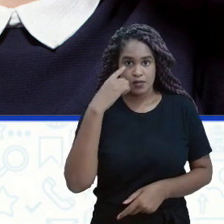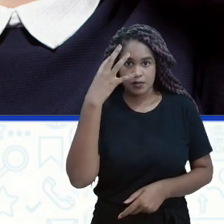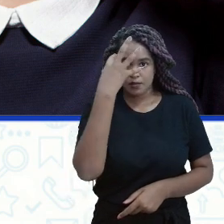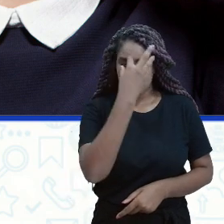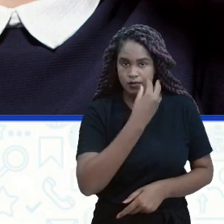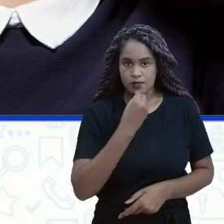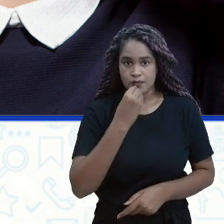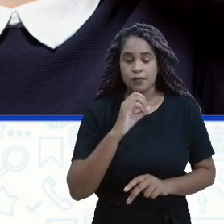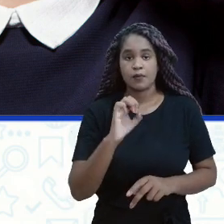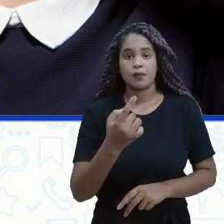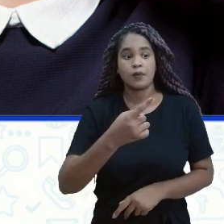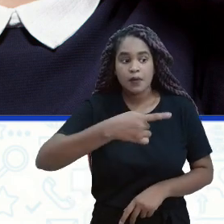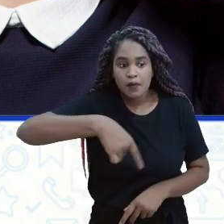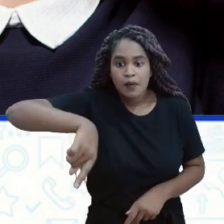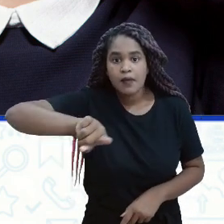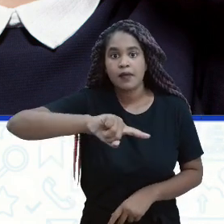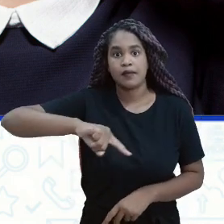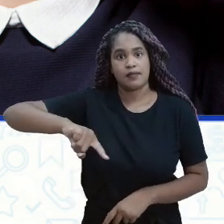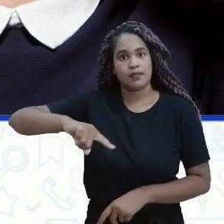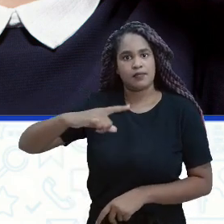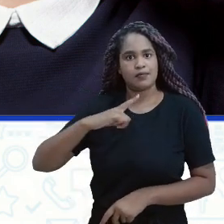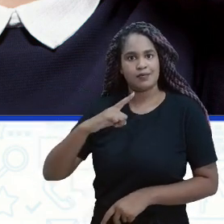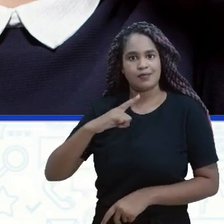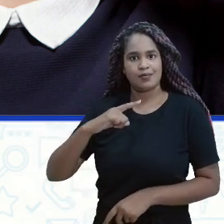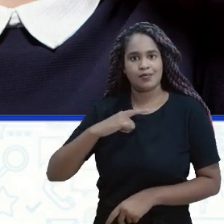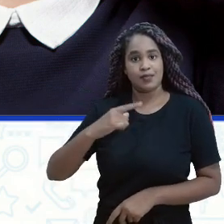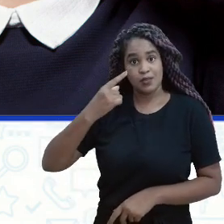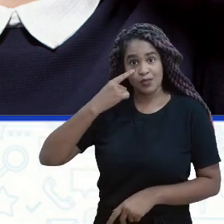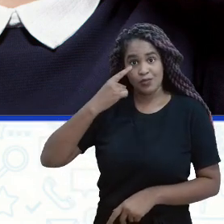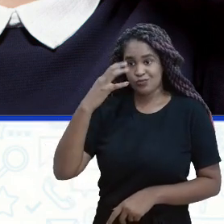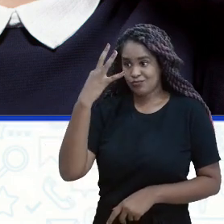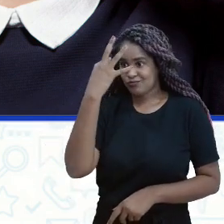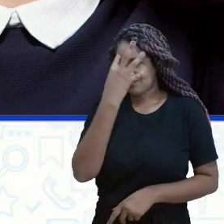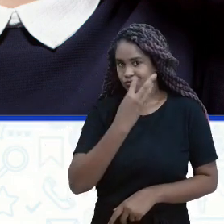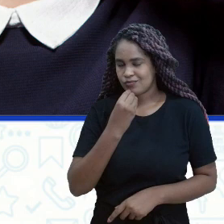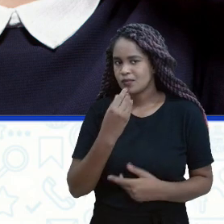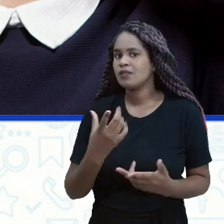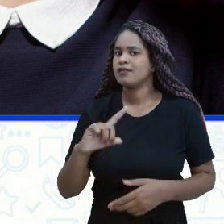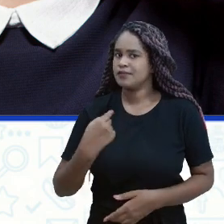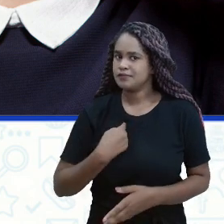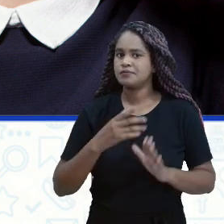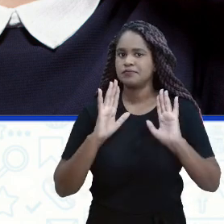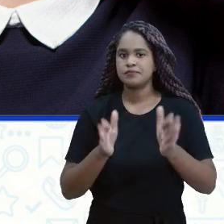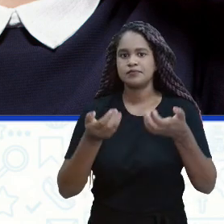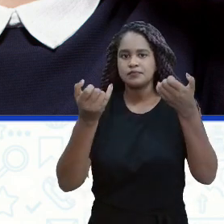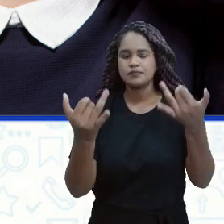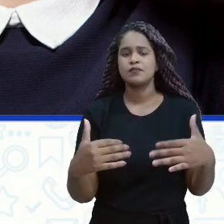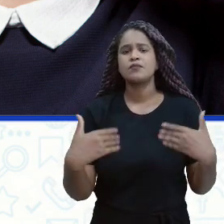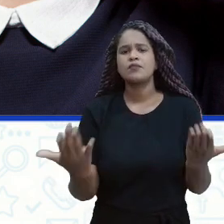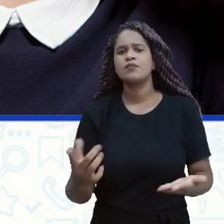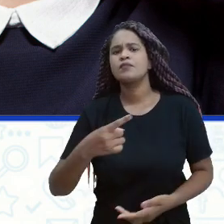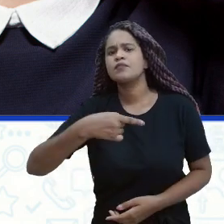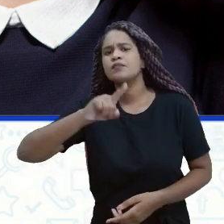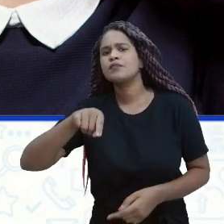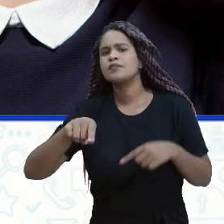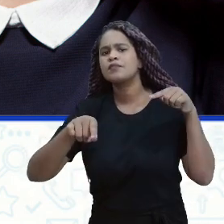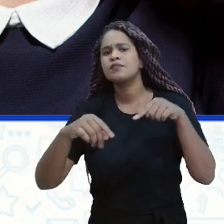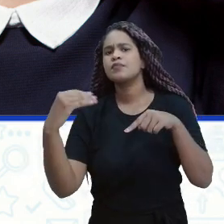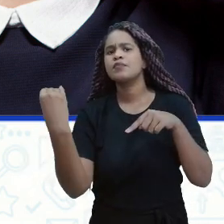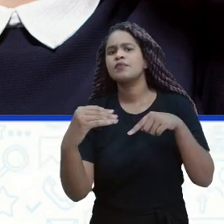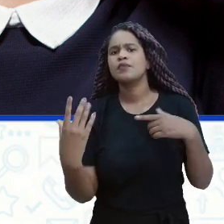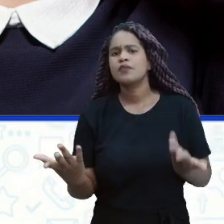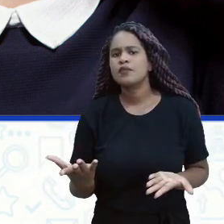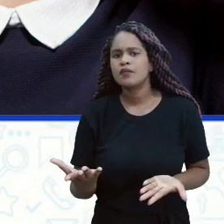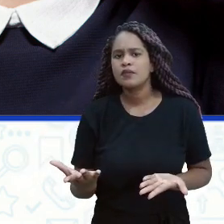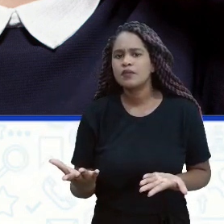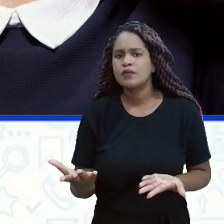elas têm olhos bonitos? Isso é o verbo ter que a gente conversou aqui agora há pouco, né? Quando é que a gente marca o acento no